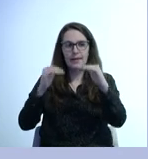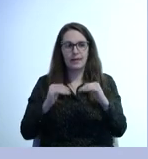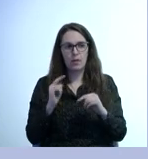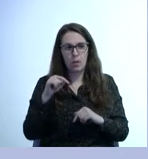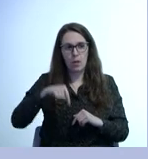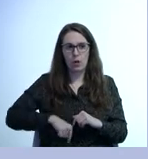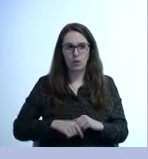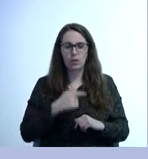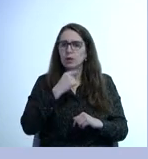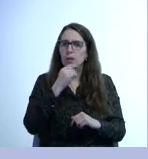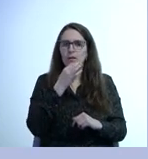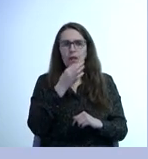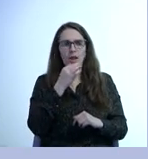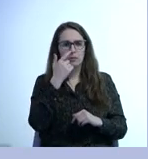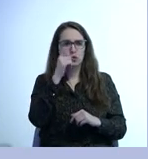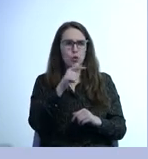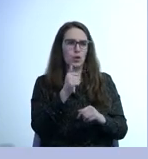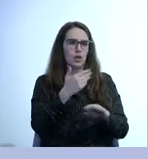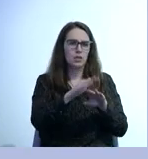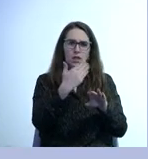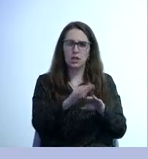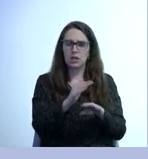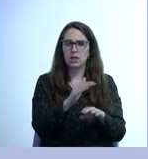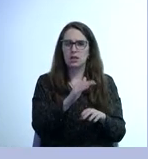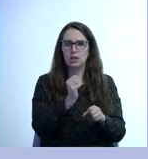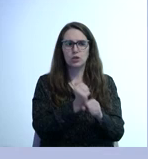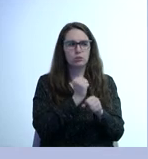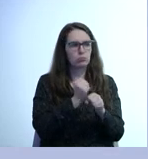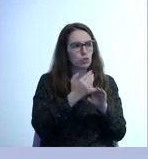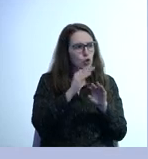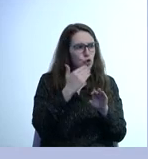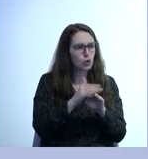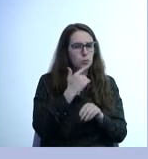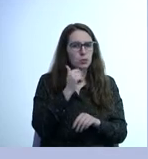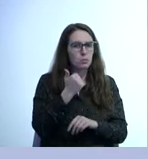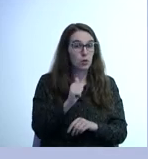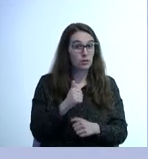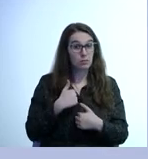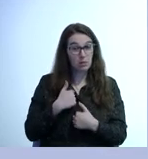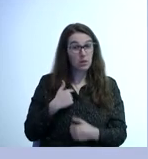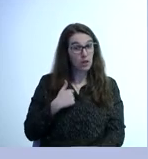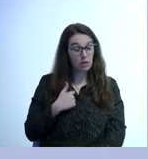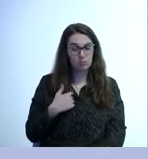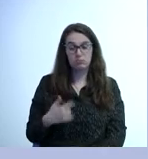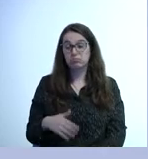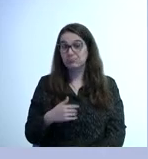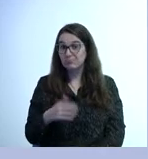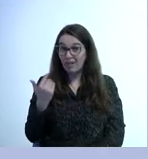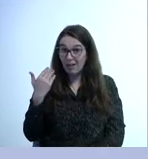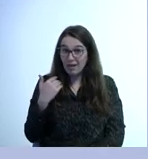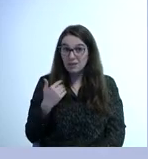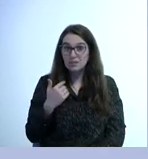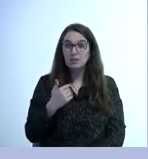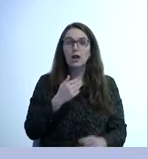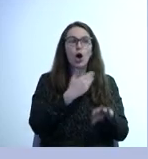Não se pode falar com os operários, como tão importante era, pelo menos para mim foi, tem que ser com o diretor